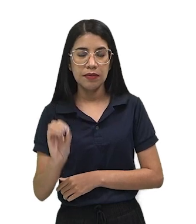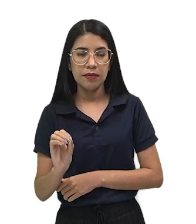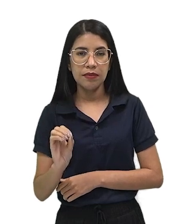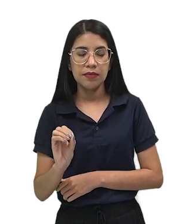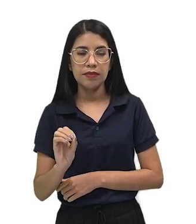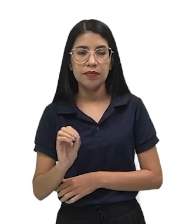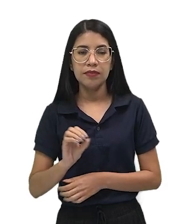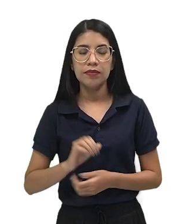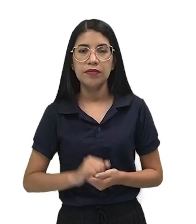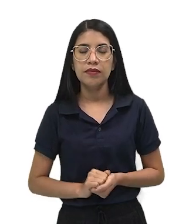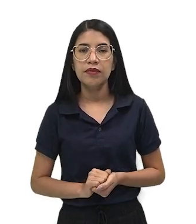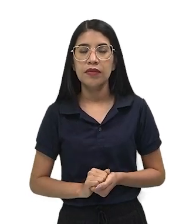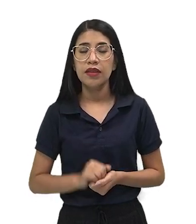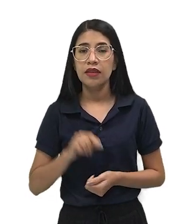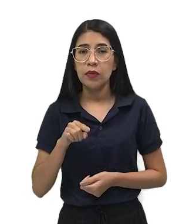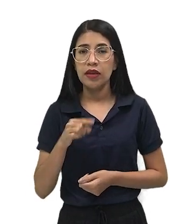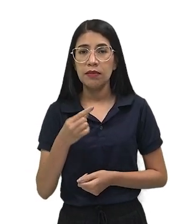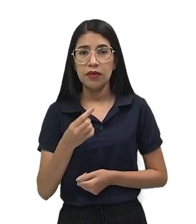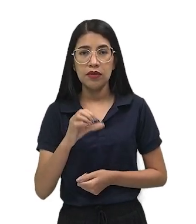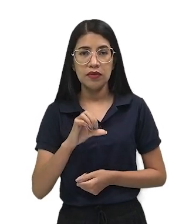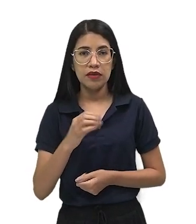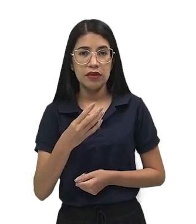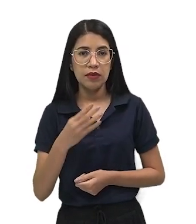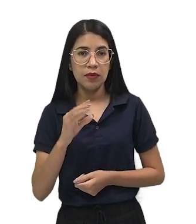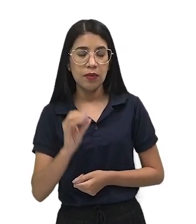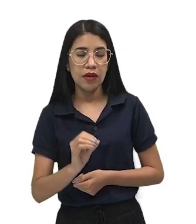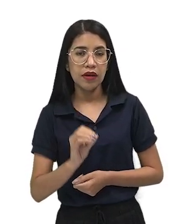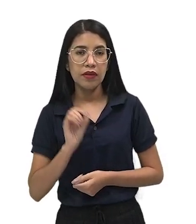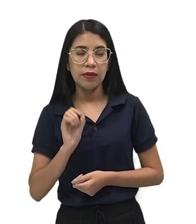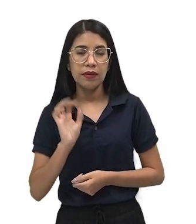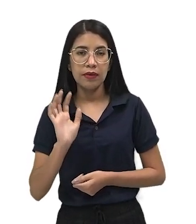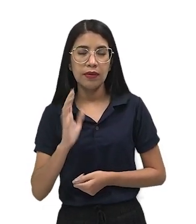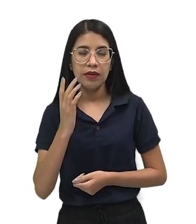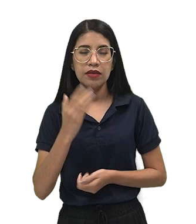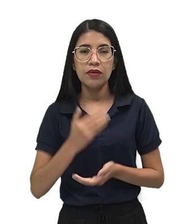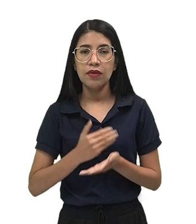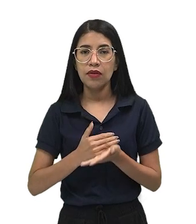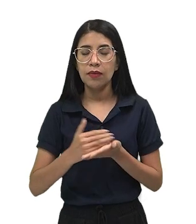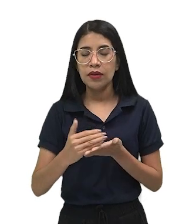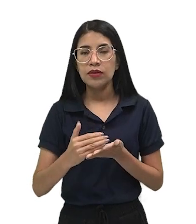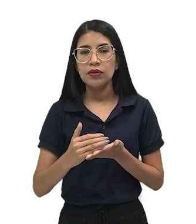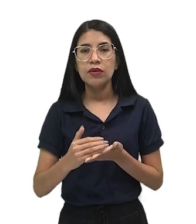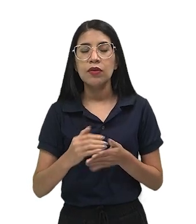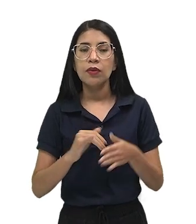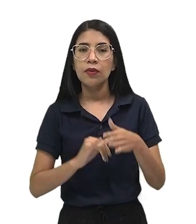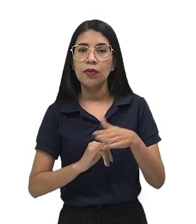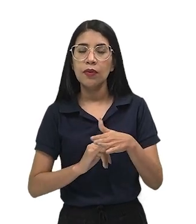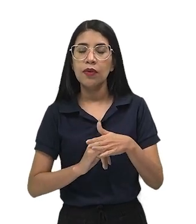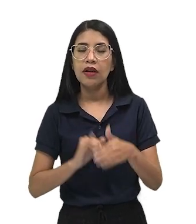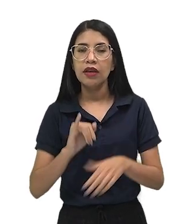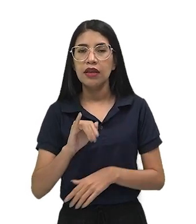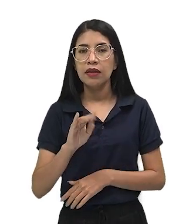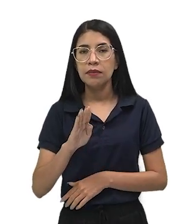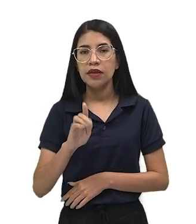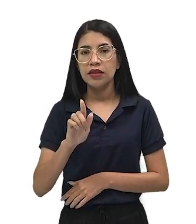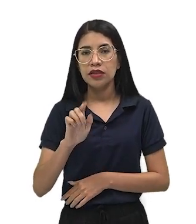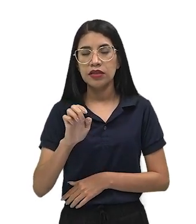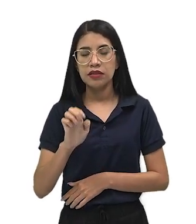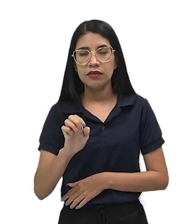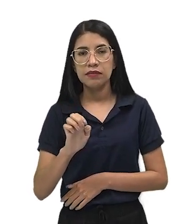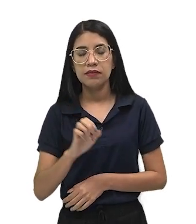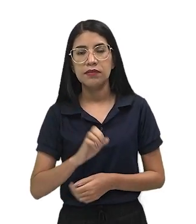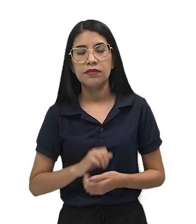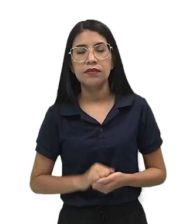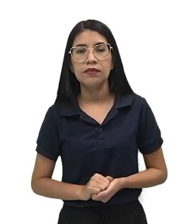E aí sim, né? Aqui nós tivemos já o início do Instituto Brasileiro de Geografia e